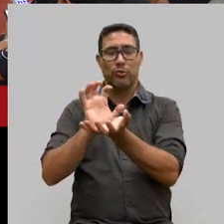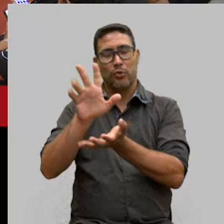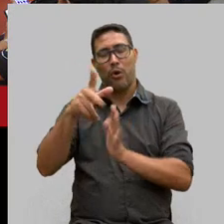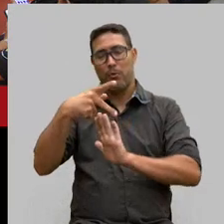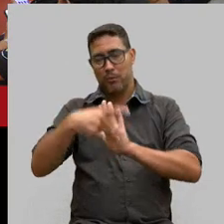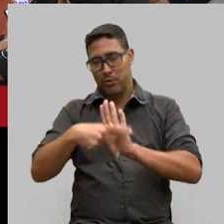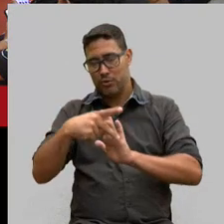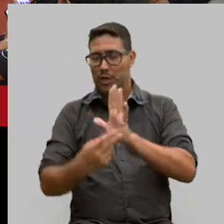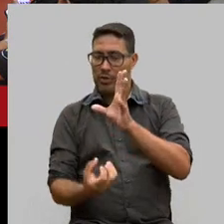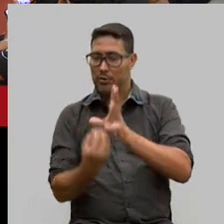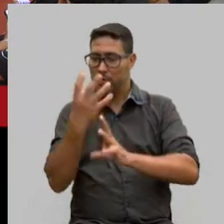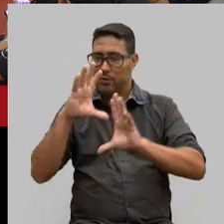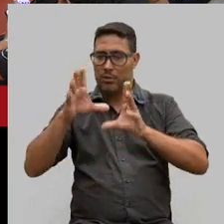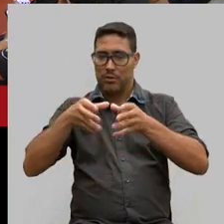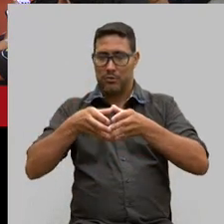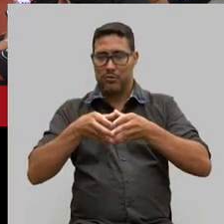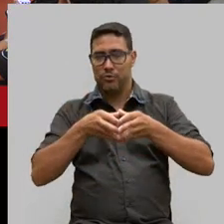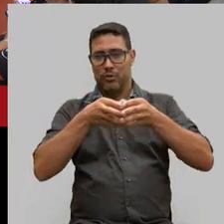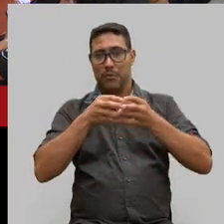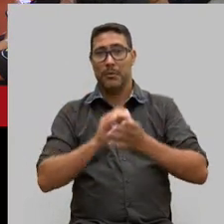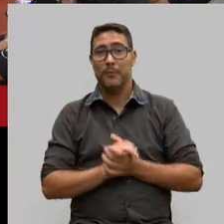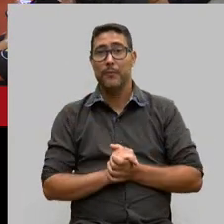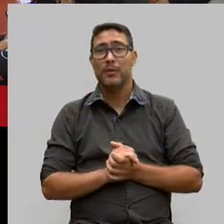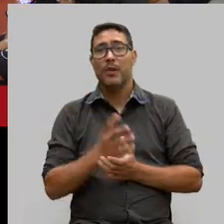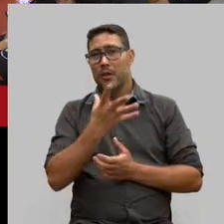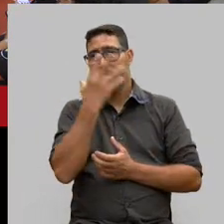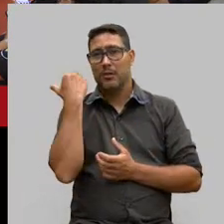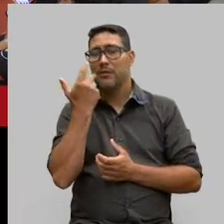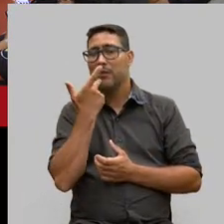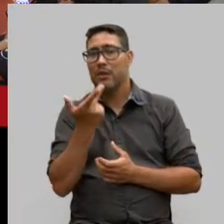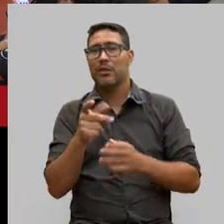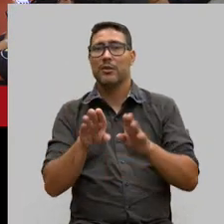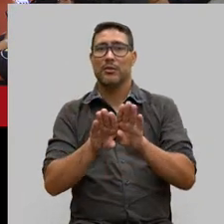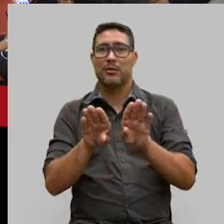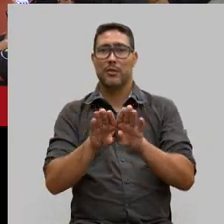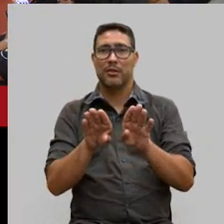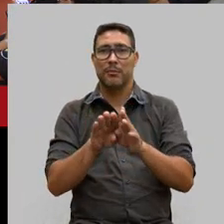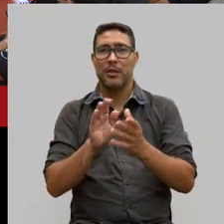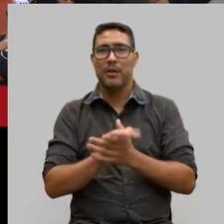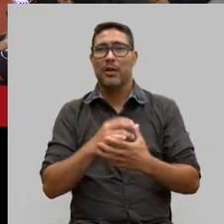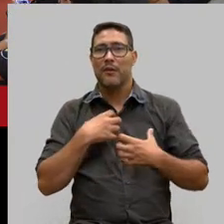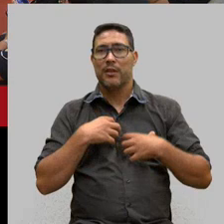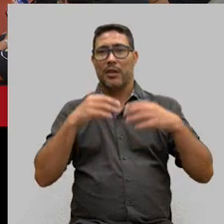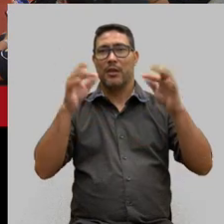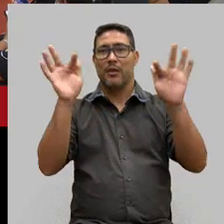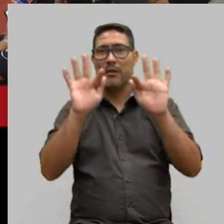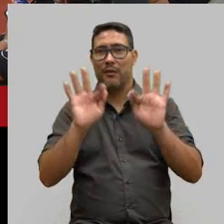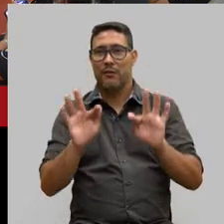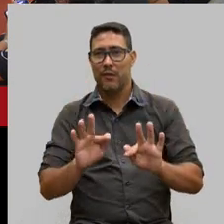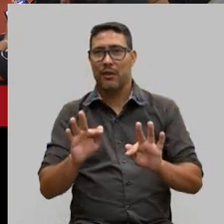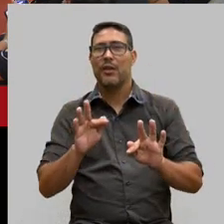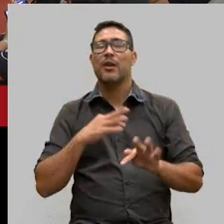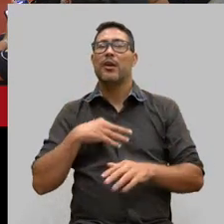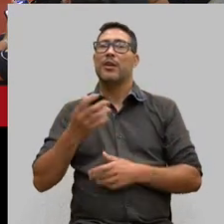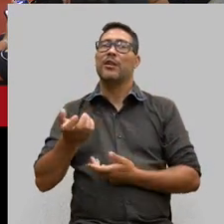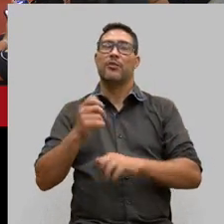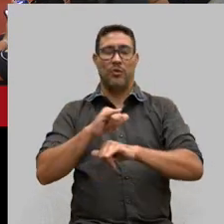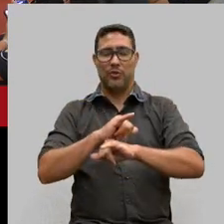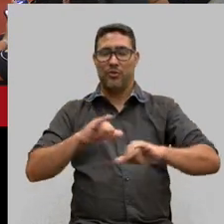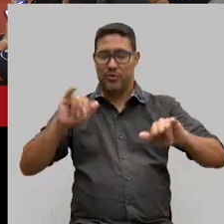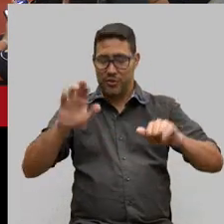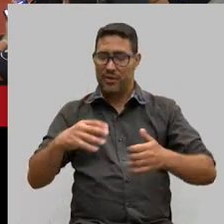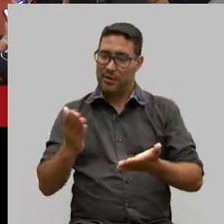Obrigado Florence e Ó Ana eu esqueci de falar outra coisa eu fiquei eu fiquei feliz com a notícia do livro da publicação do